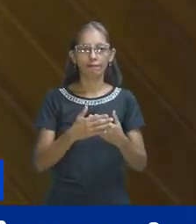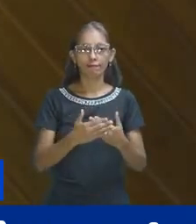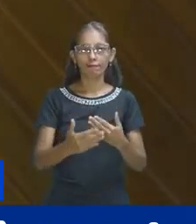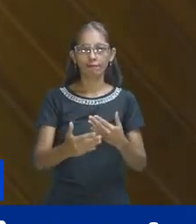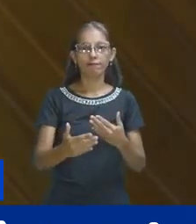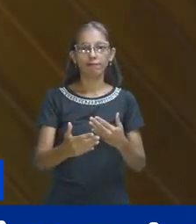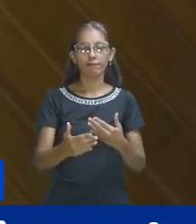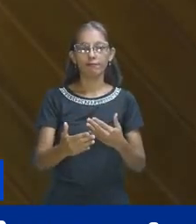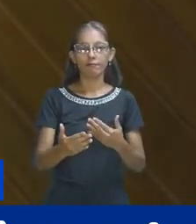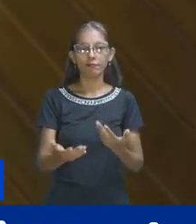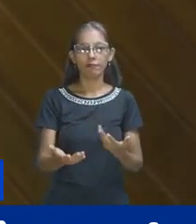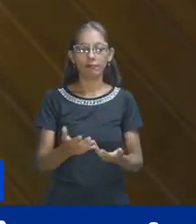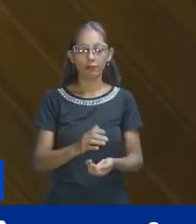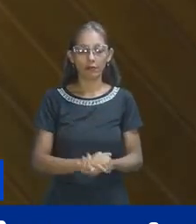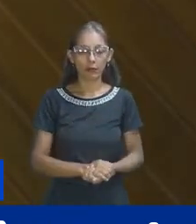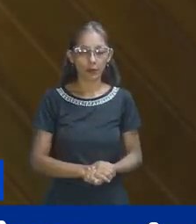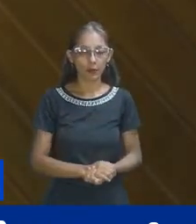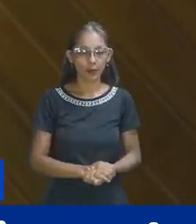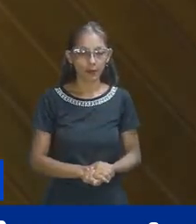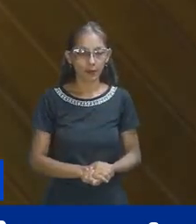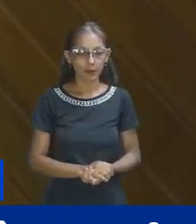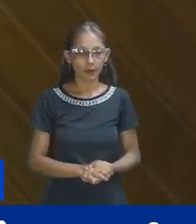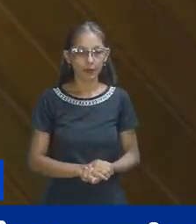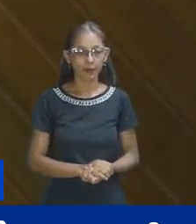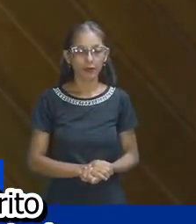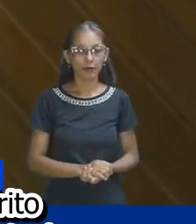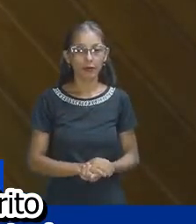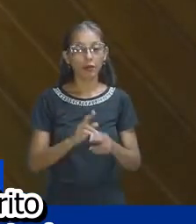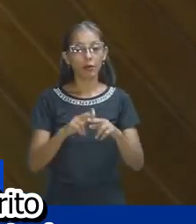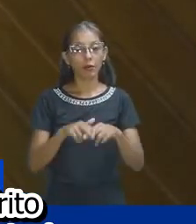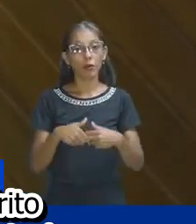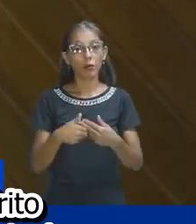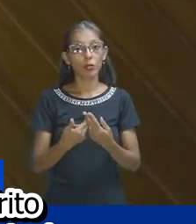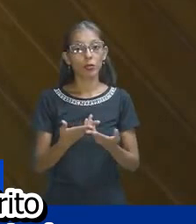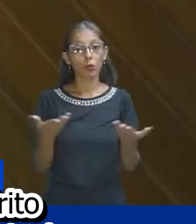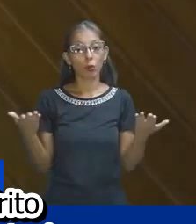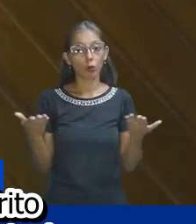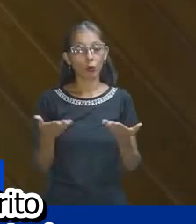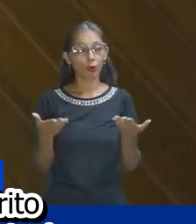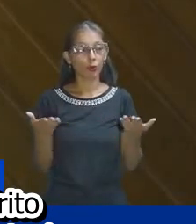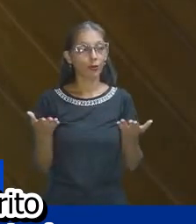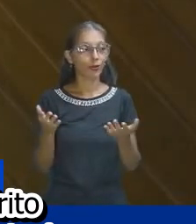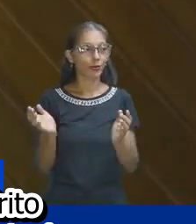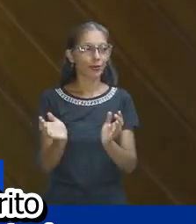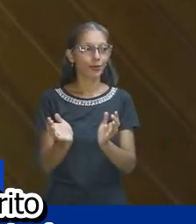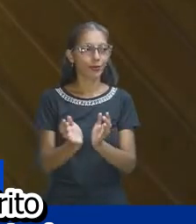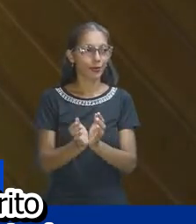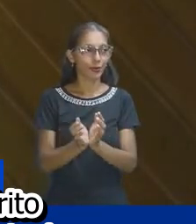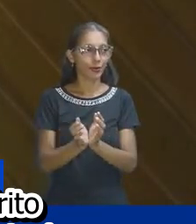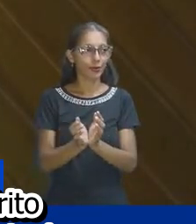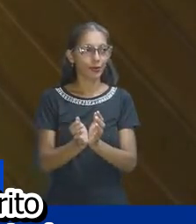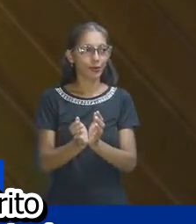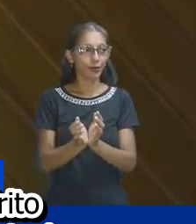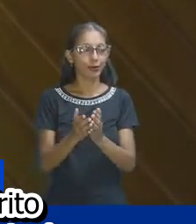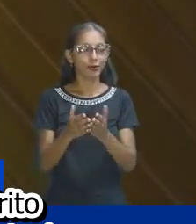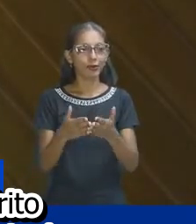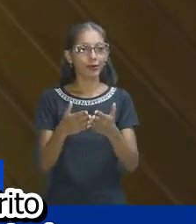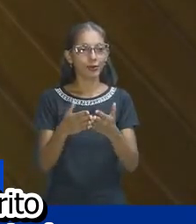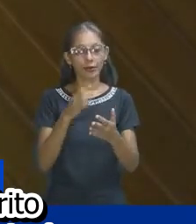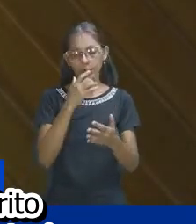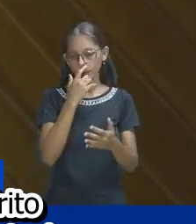entende que seria prudente até se suspender esse julgamento conjunto para se apreciar o mérito,